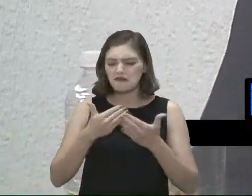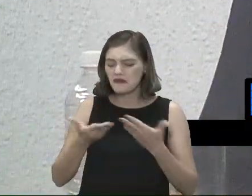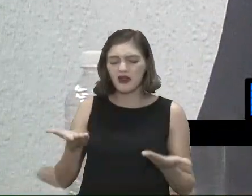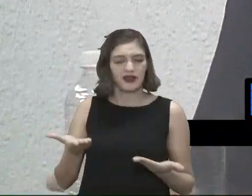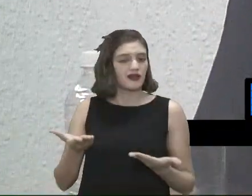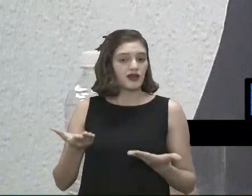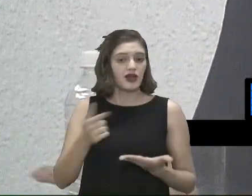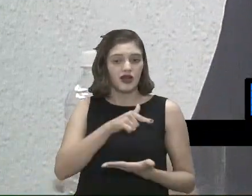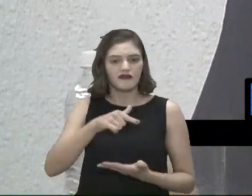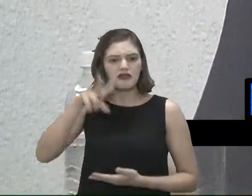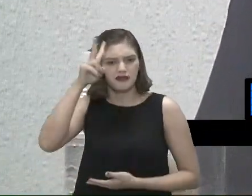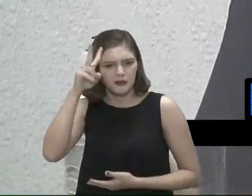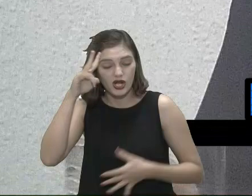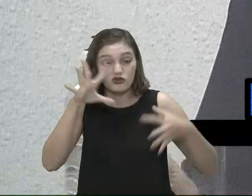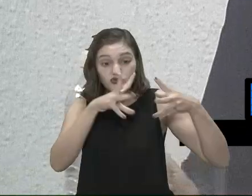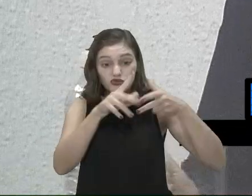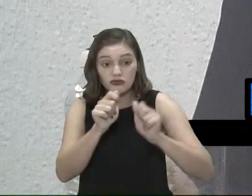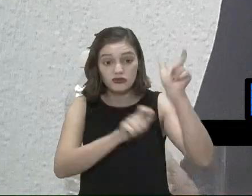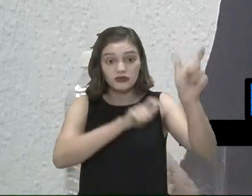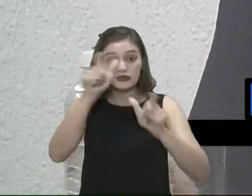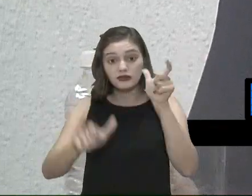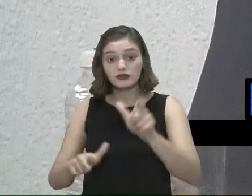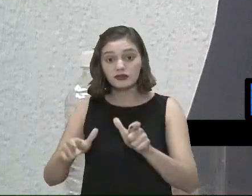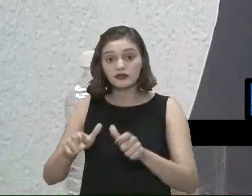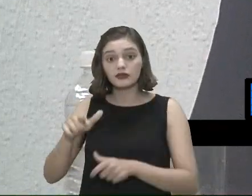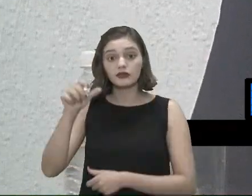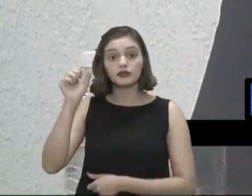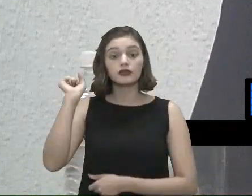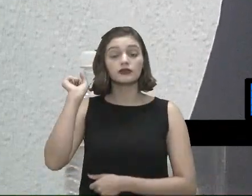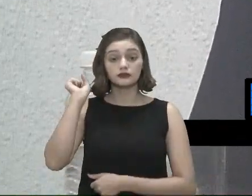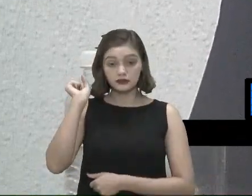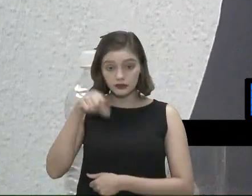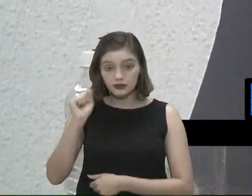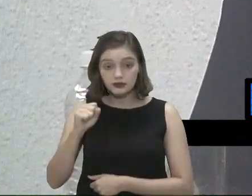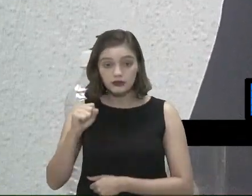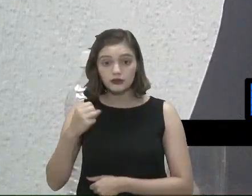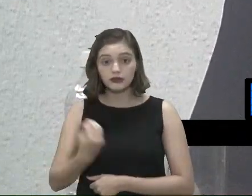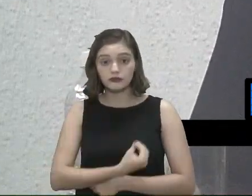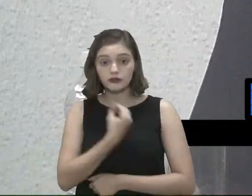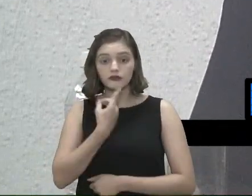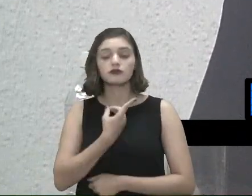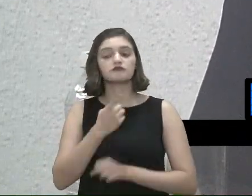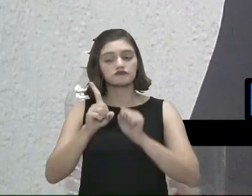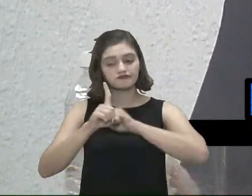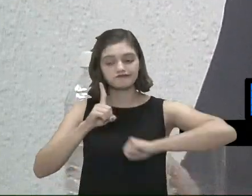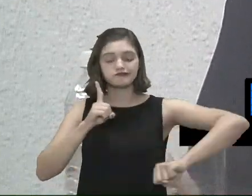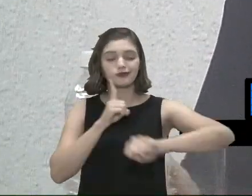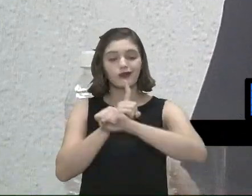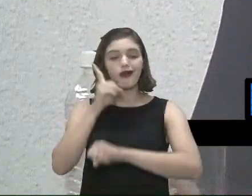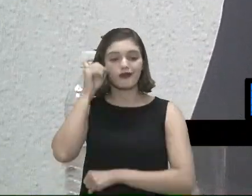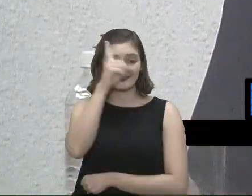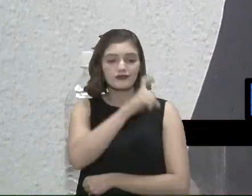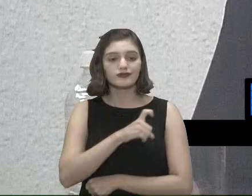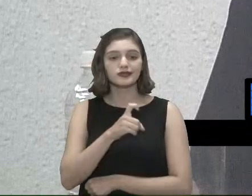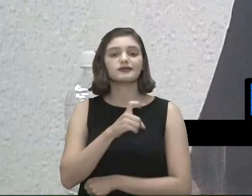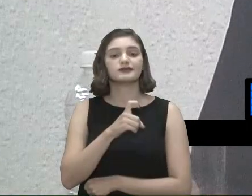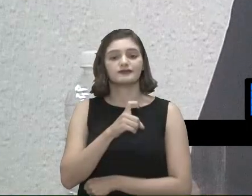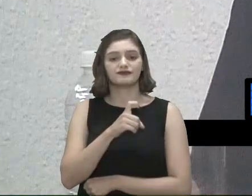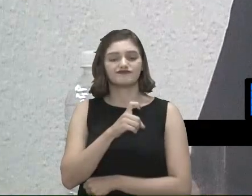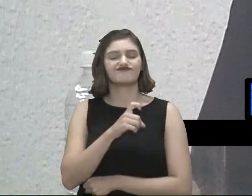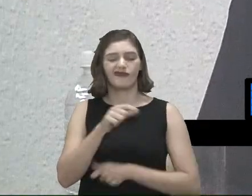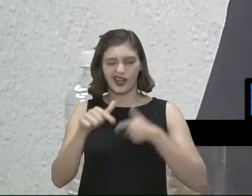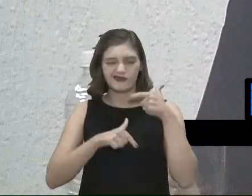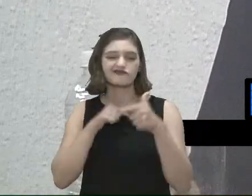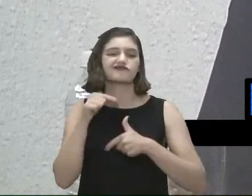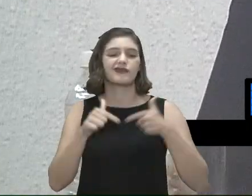que lembrar de todos os pronomes de cada pessoa. Viver em sociedade dá trabalho mesmo. Viver em sociedade dá muito